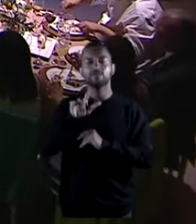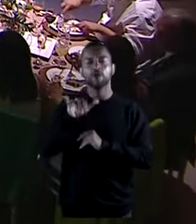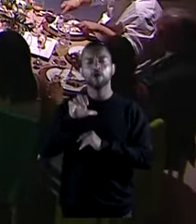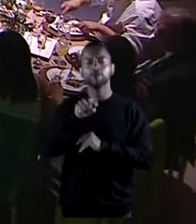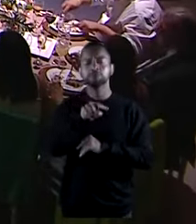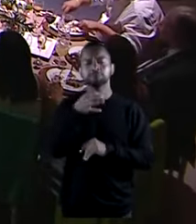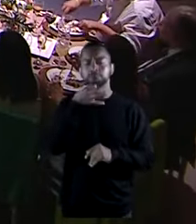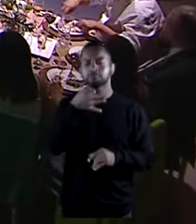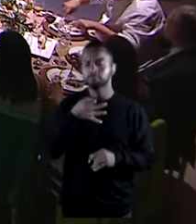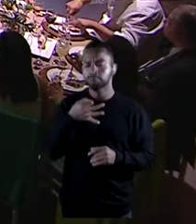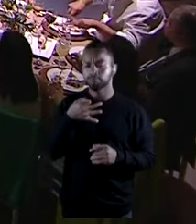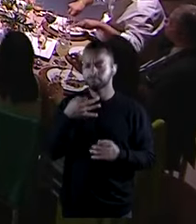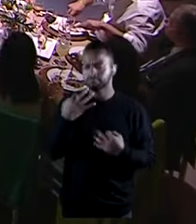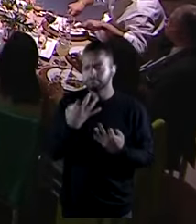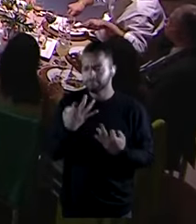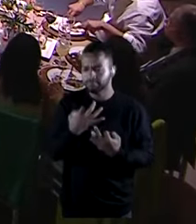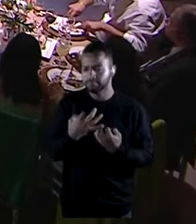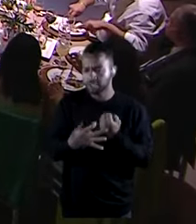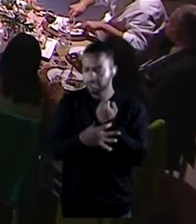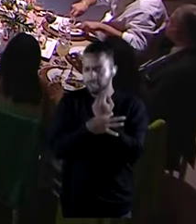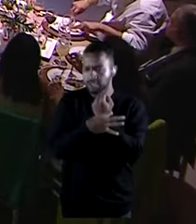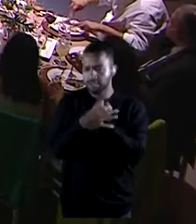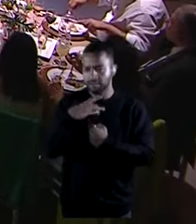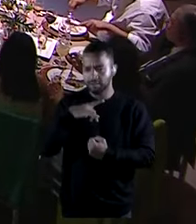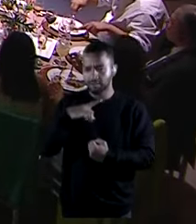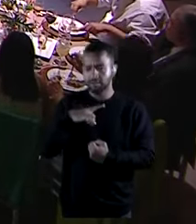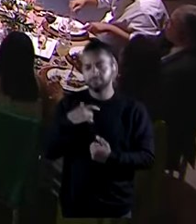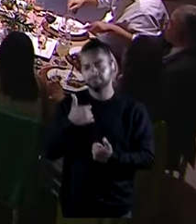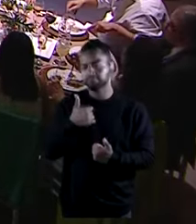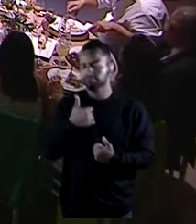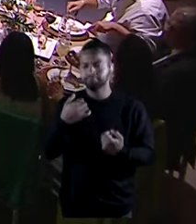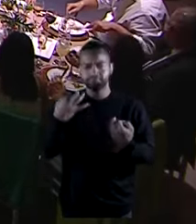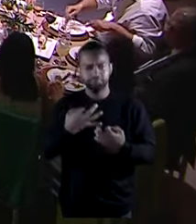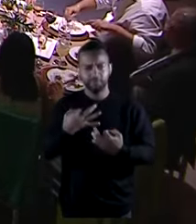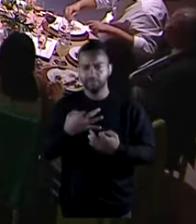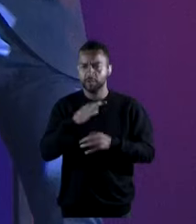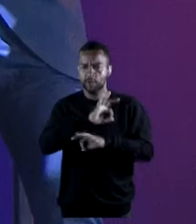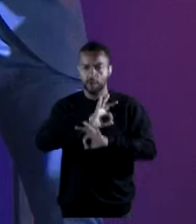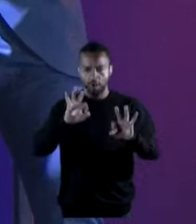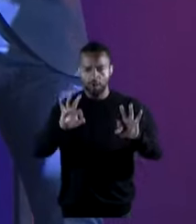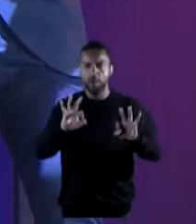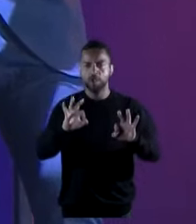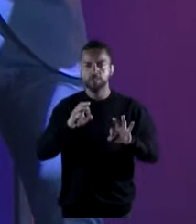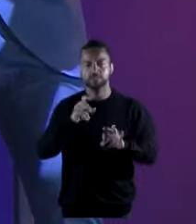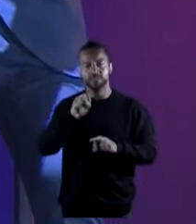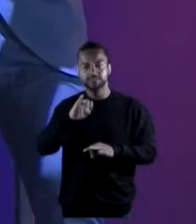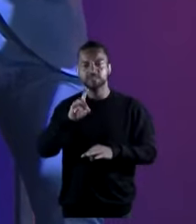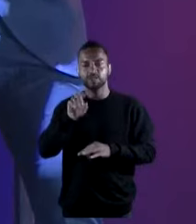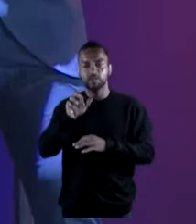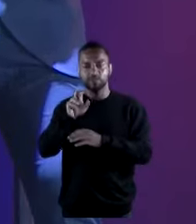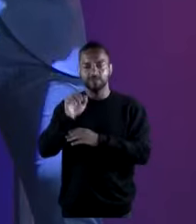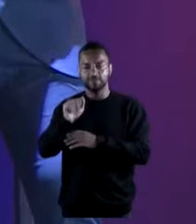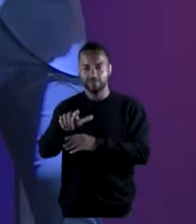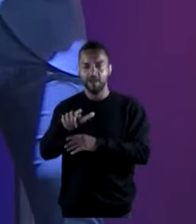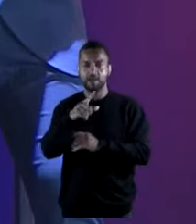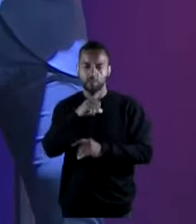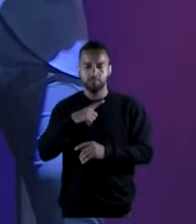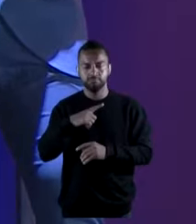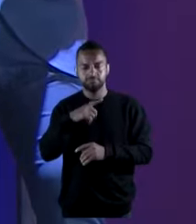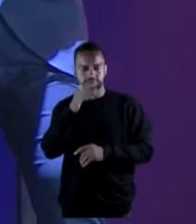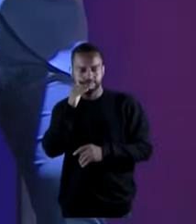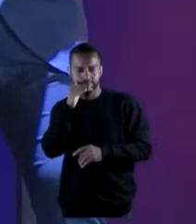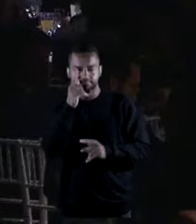achou? Está segura? Está ótima essa defesa, acho que se o Dorival tiver de olho, pode fazer dessa defesa a defesa da nossa seleção